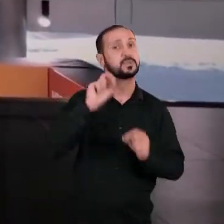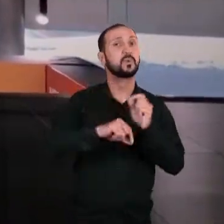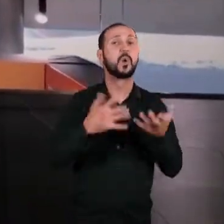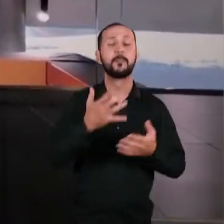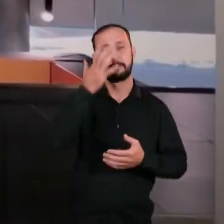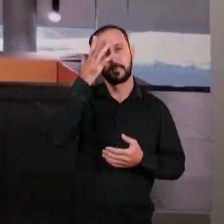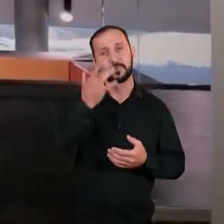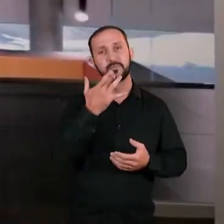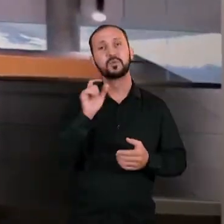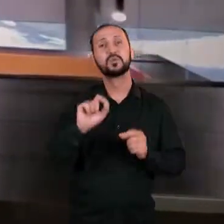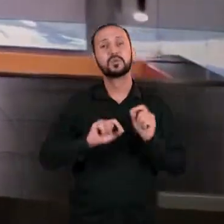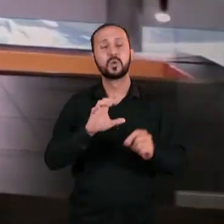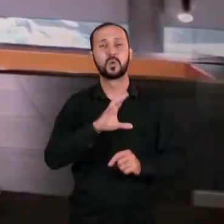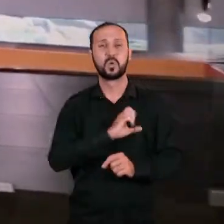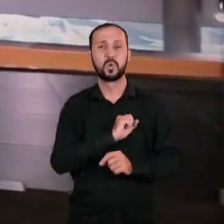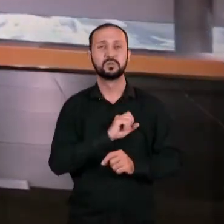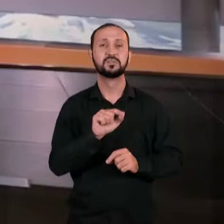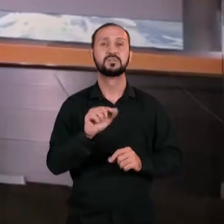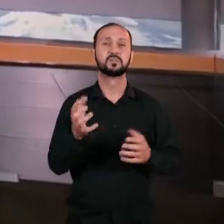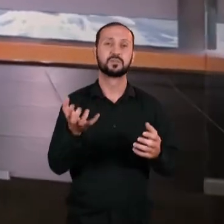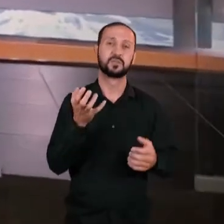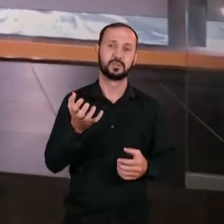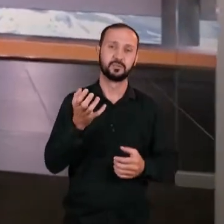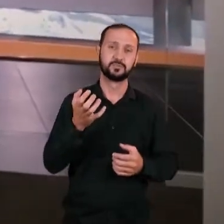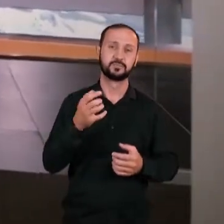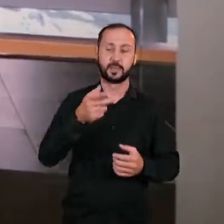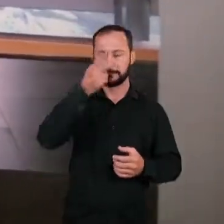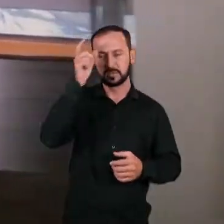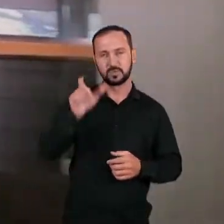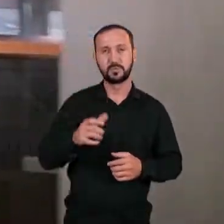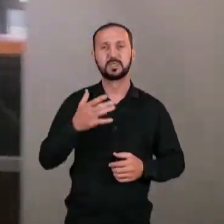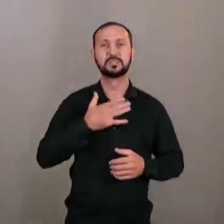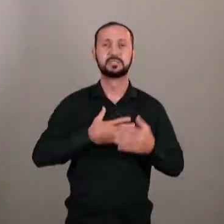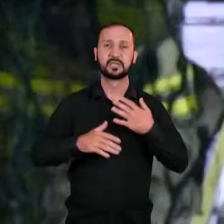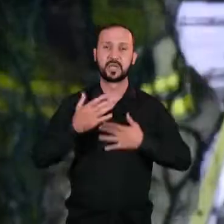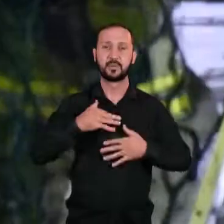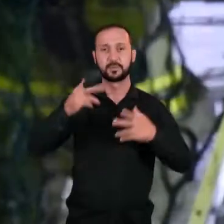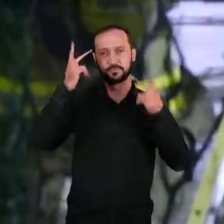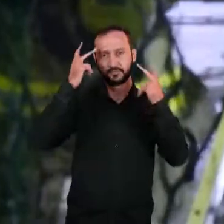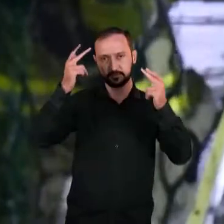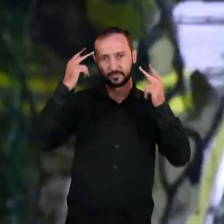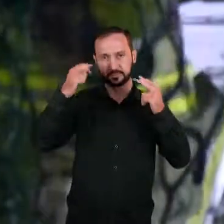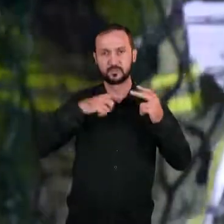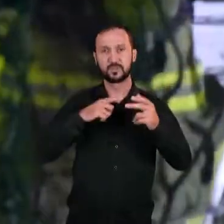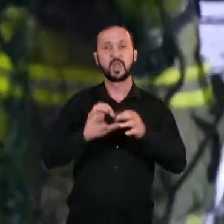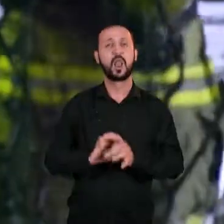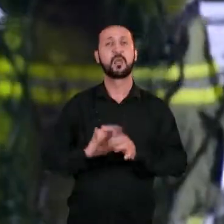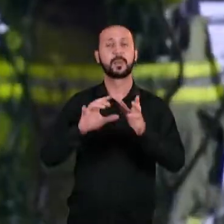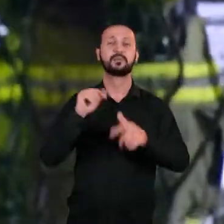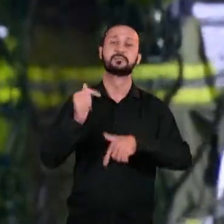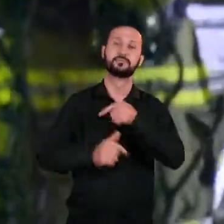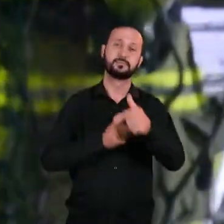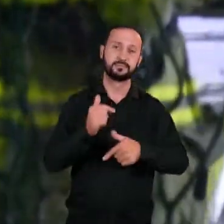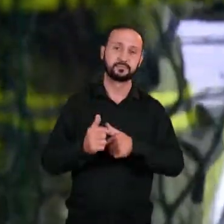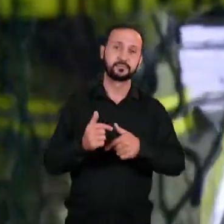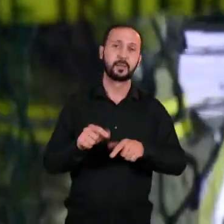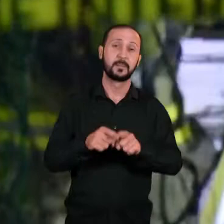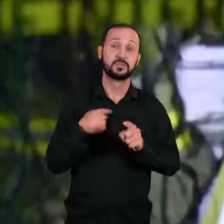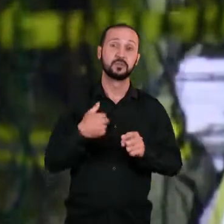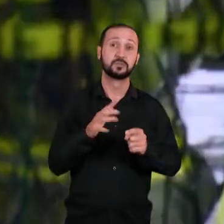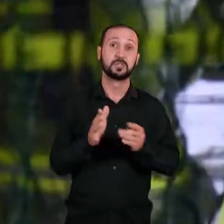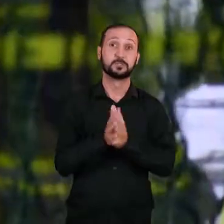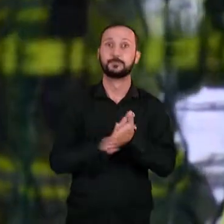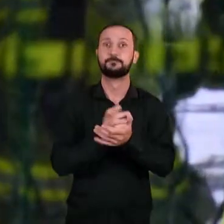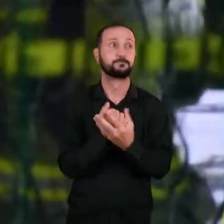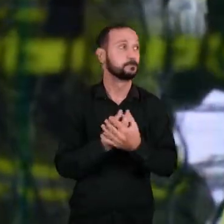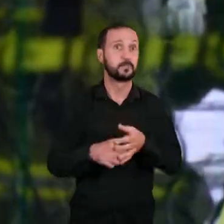que eu gosto, o que eu quero. Então, ser uma pessoa mais calma, mais tranquila, isso te dá mais liberdade de trabalho. Agora, eu já sou muito ansiosa, eu já me